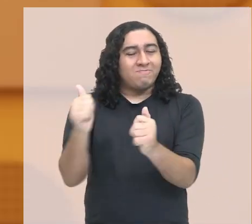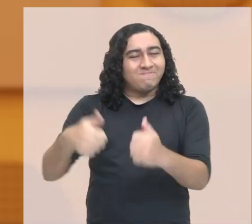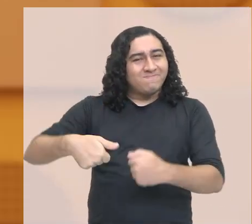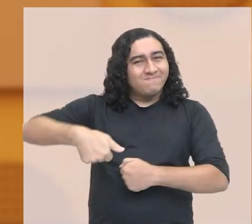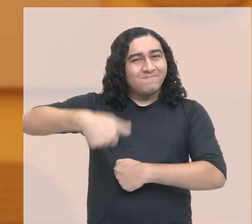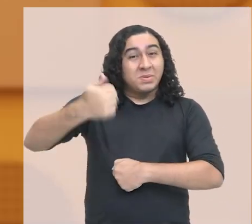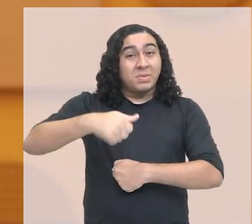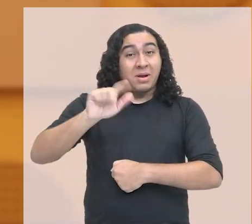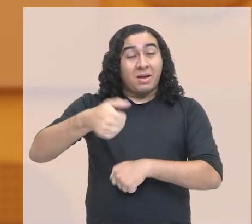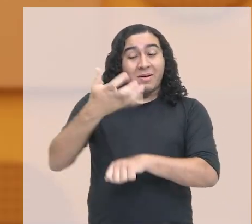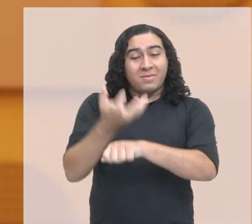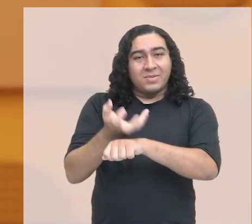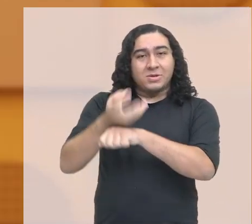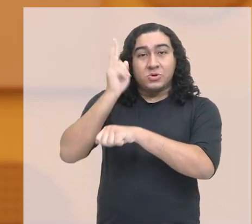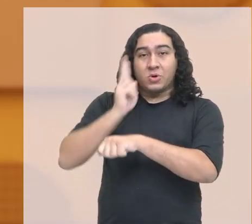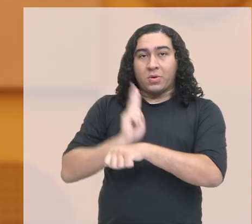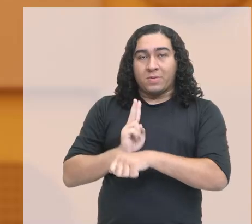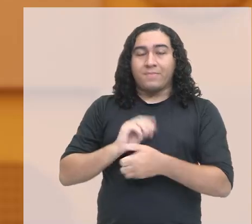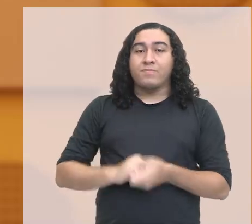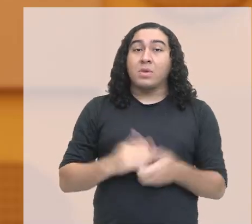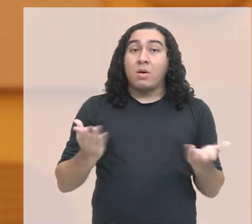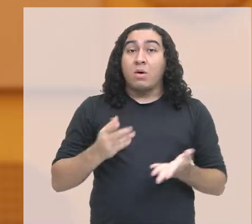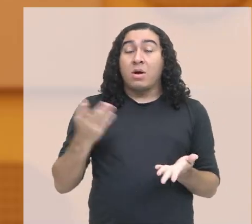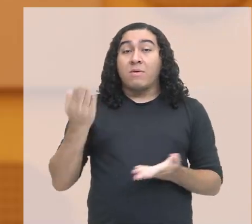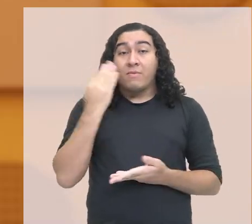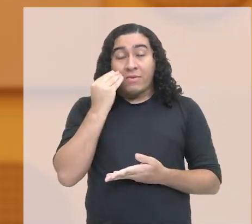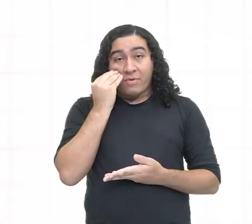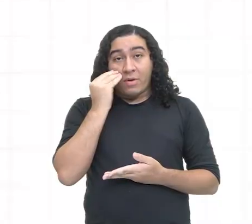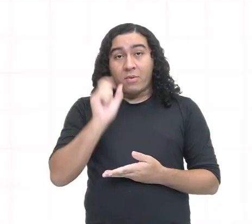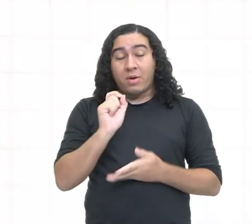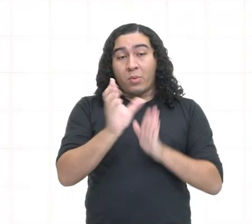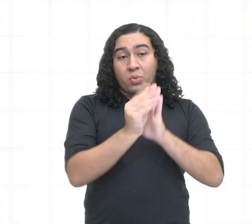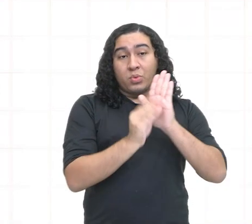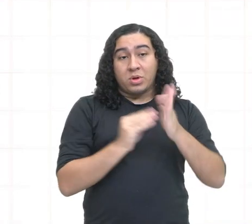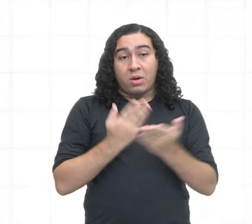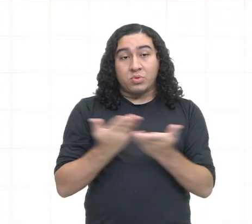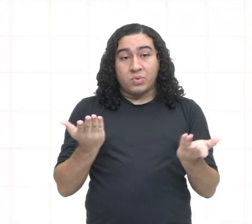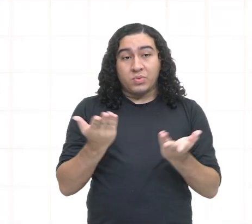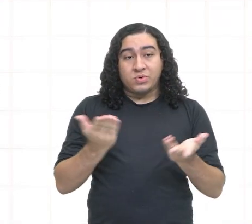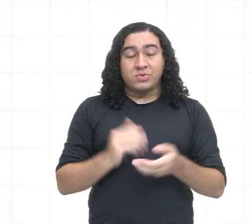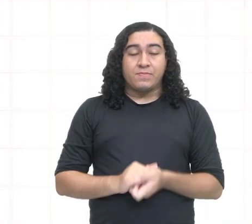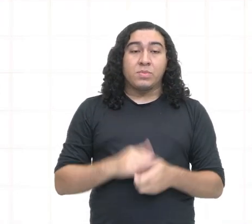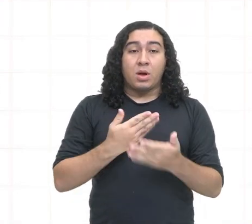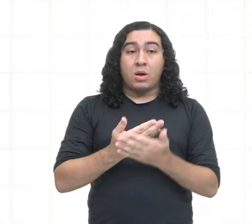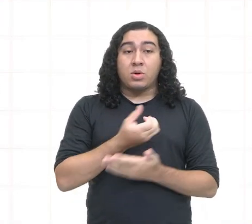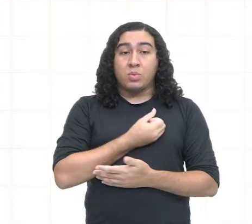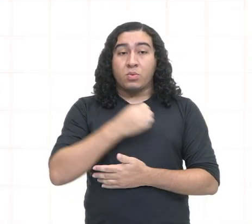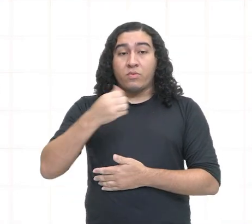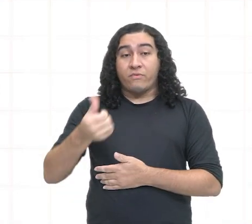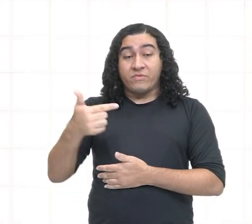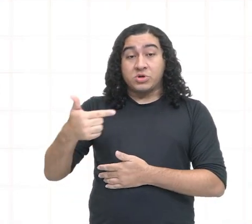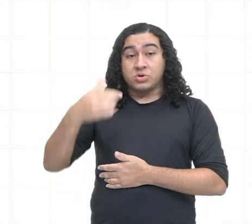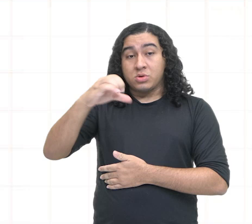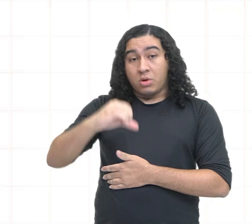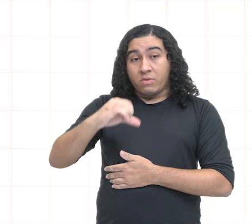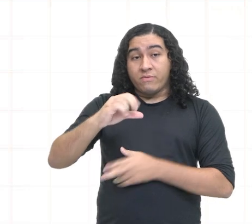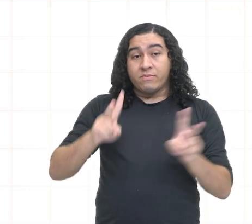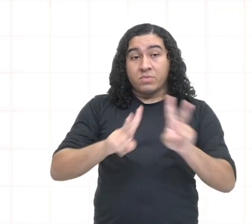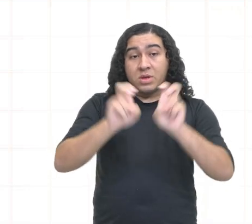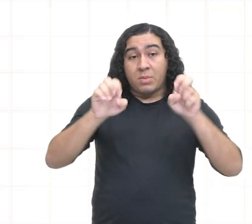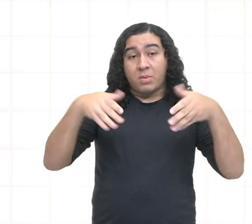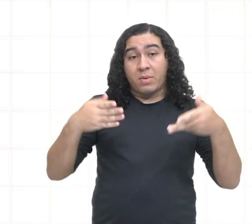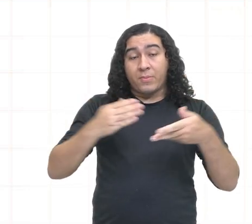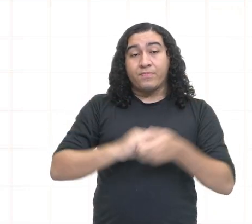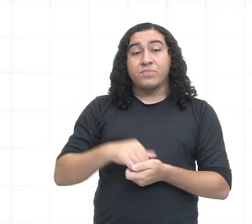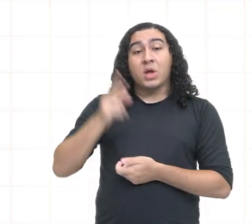o componente de História. Vamos verificar a nossa aula. Aula de número 29, Objetos de